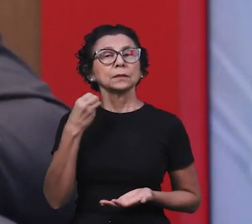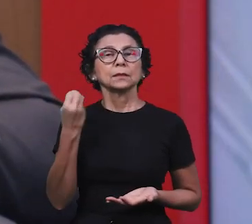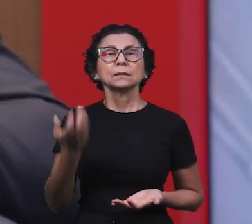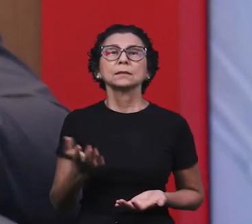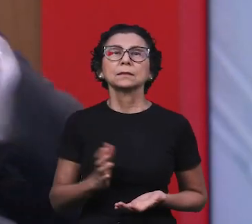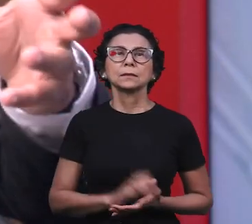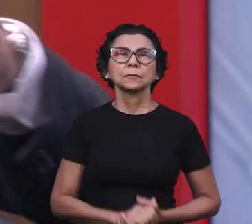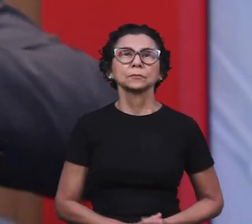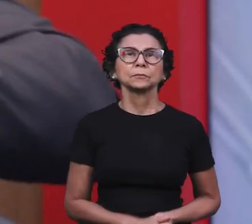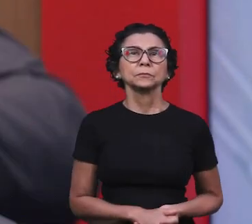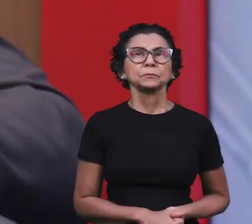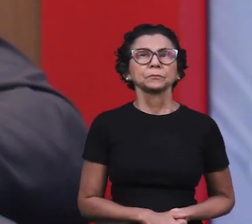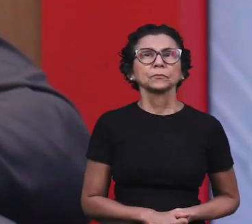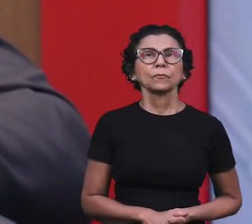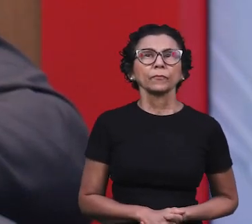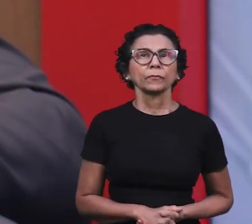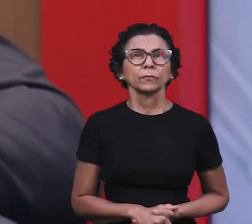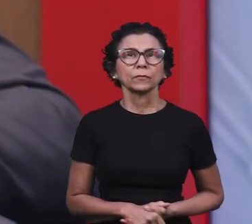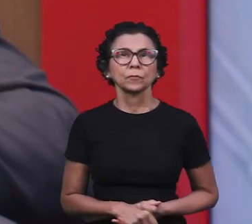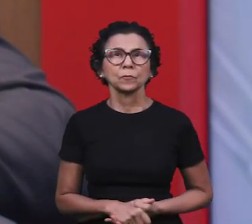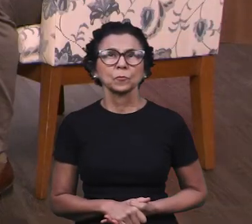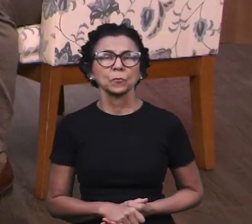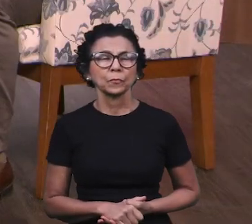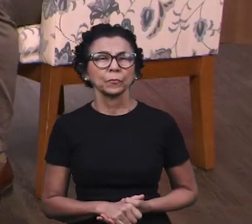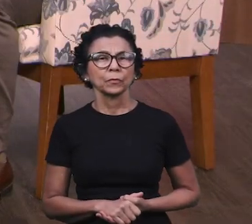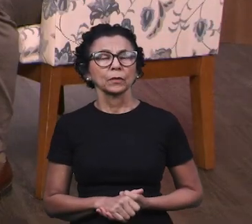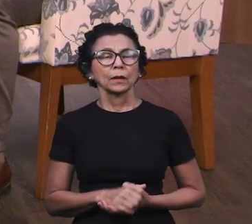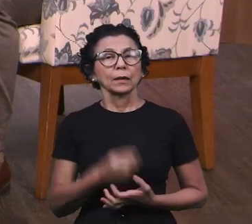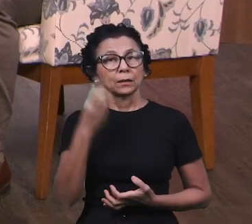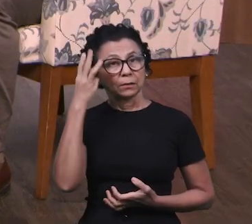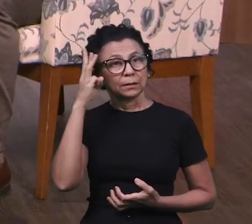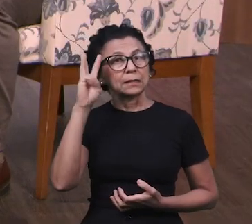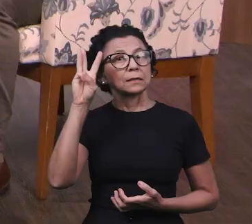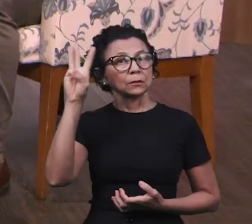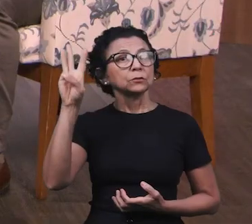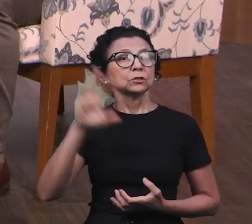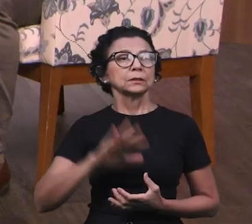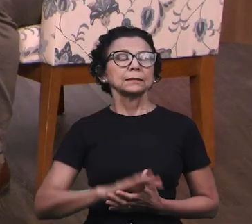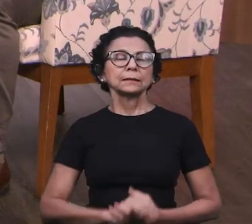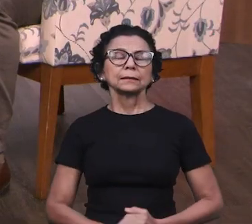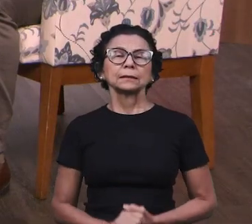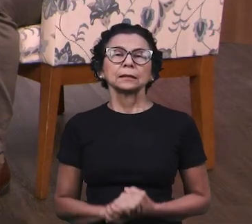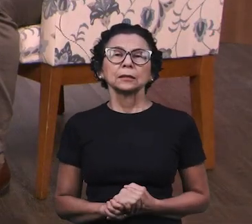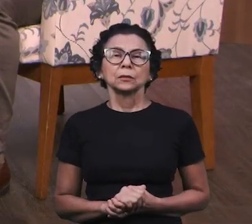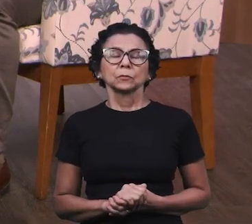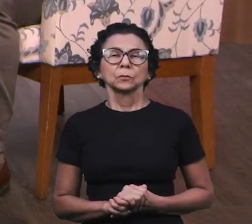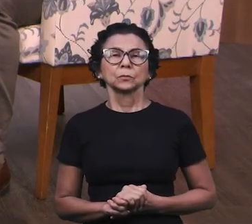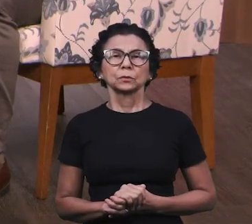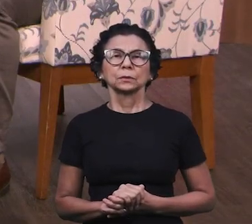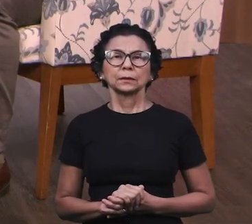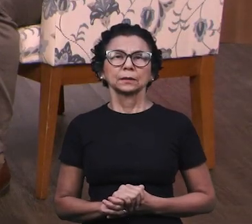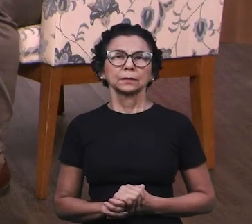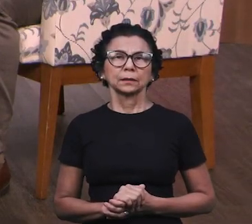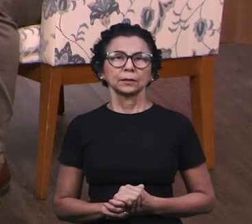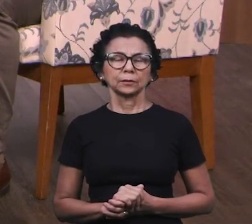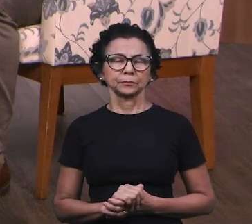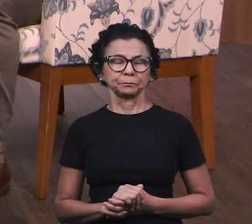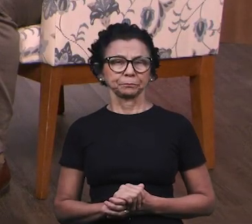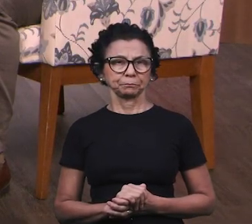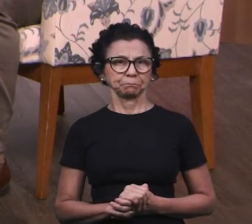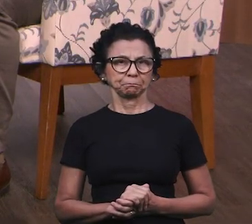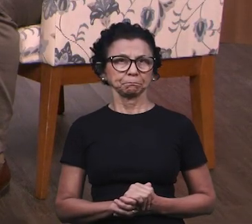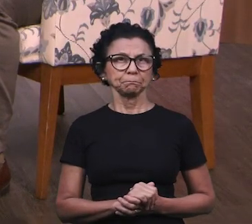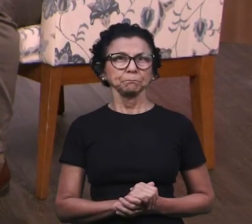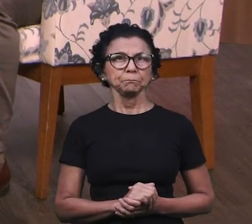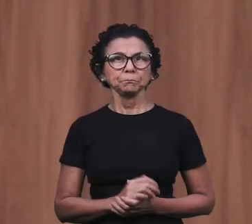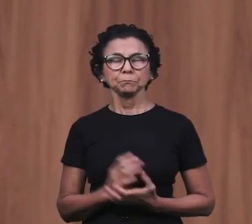terceiro dia, e é a nossa experiência, pastor. Interessante que foi ao terceiro dia isso aqui, ó. Porque foram no terceiro encontro, porque a palavra